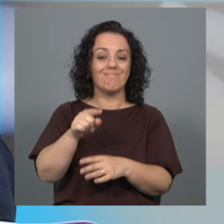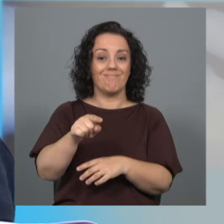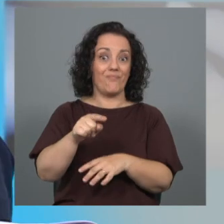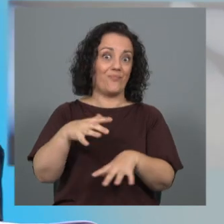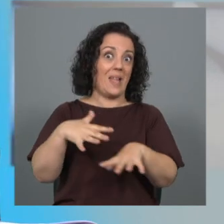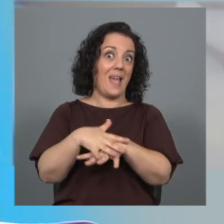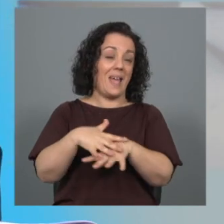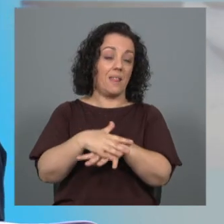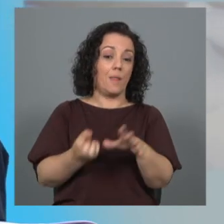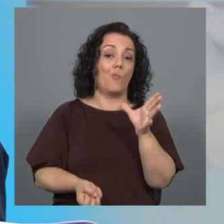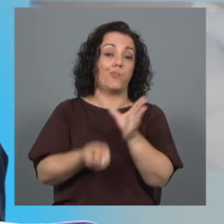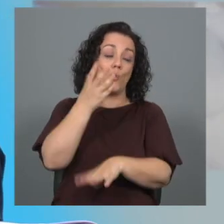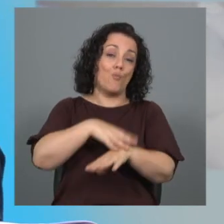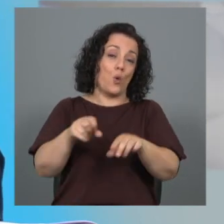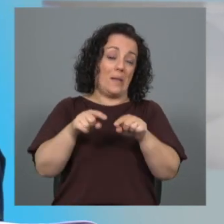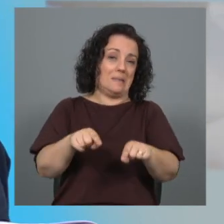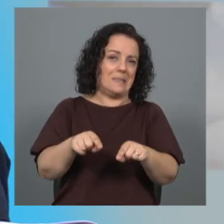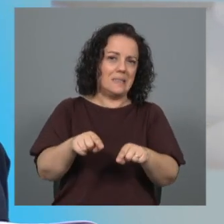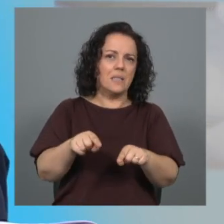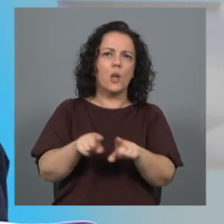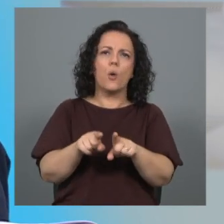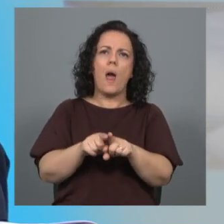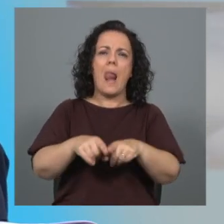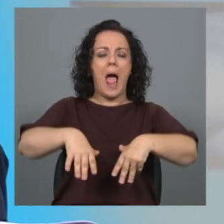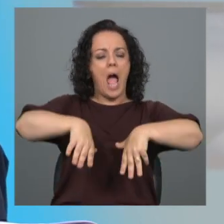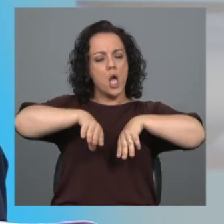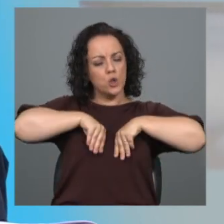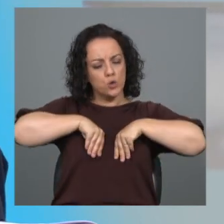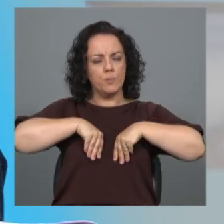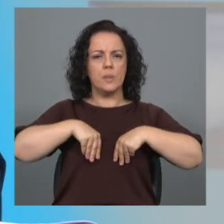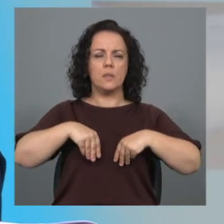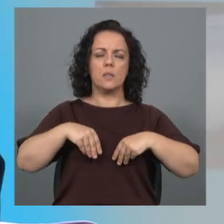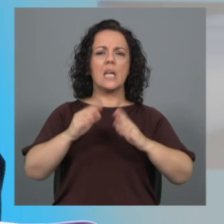nasce disso, ter havido um assumir específico da própria Igreja